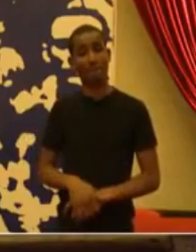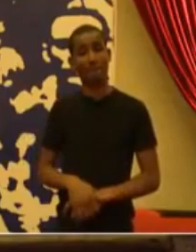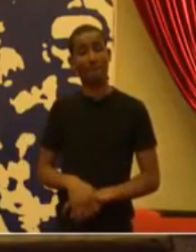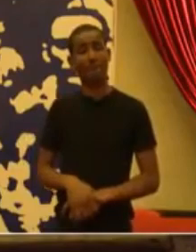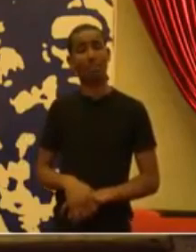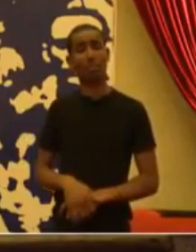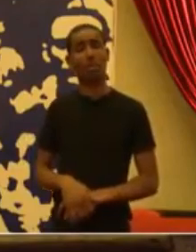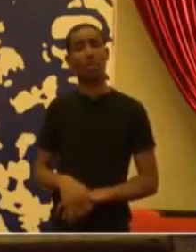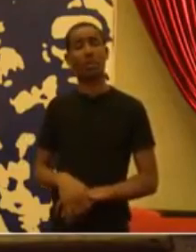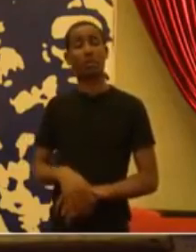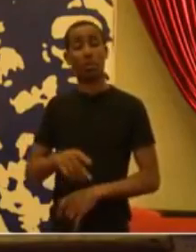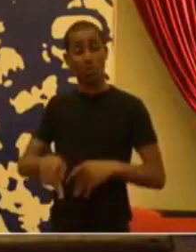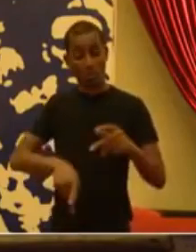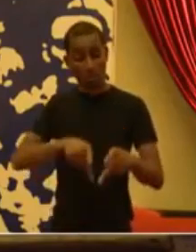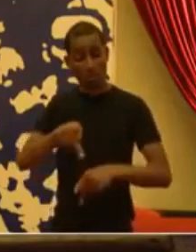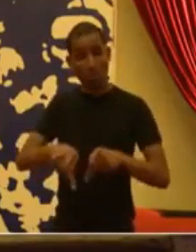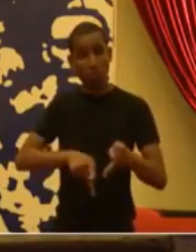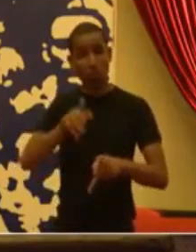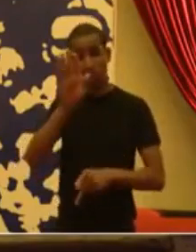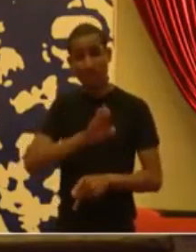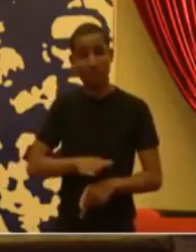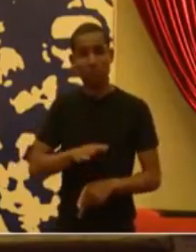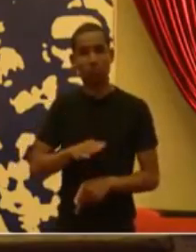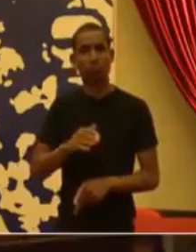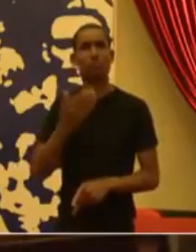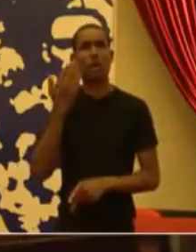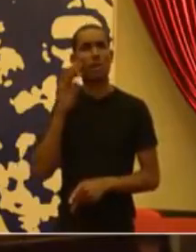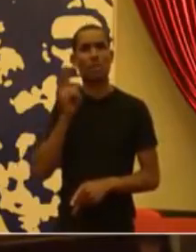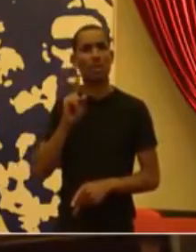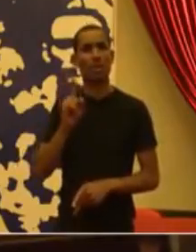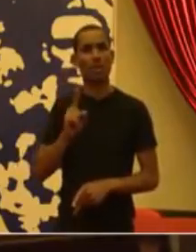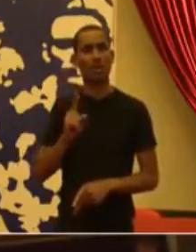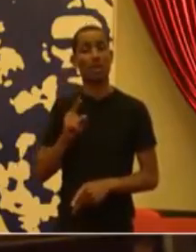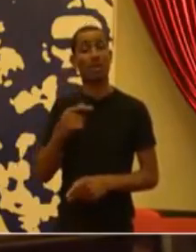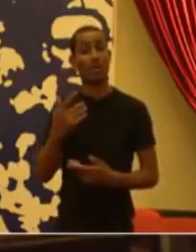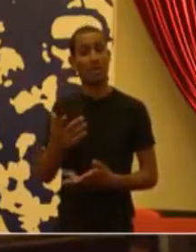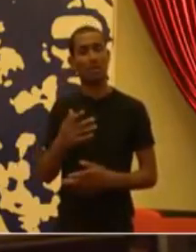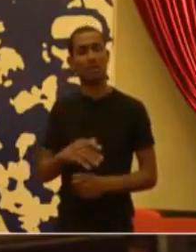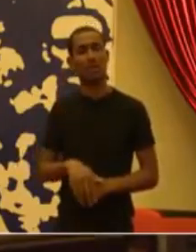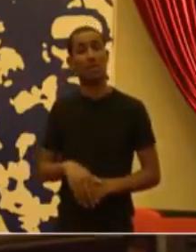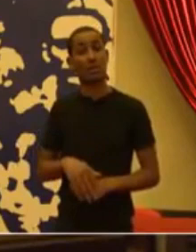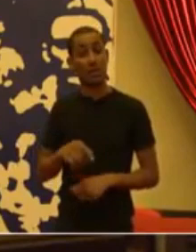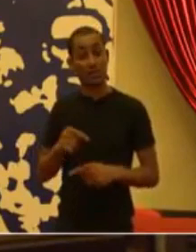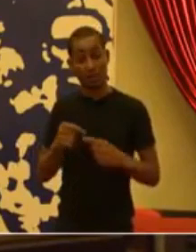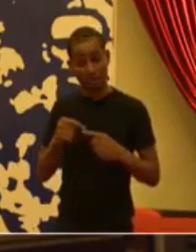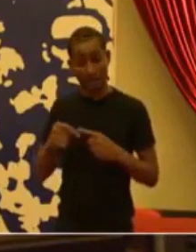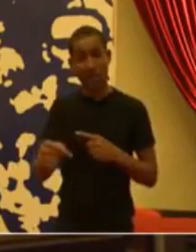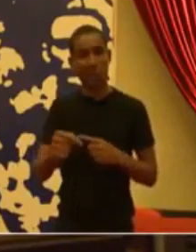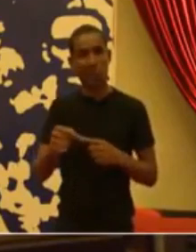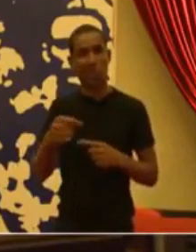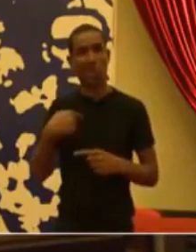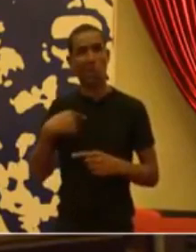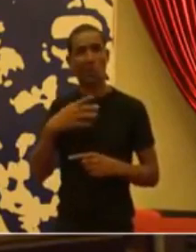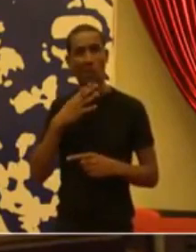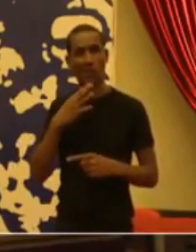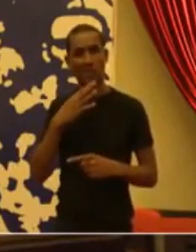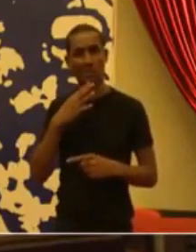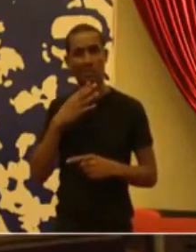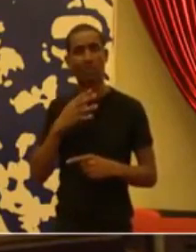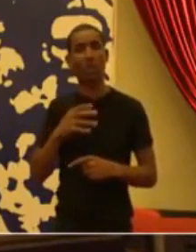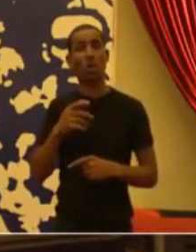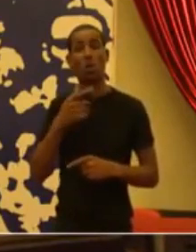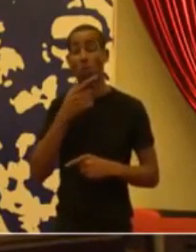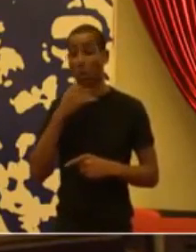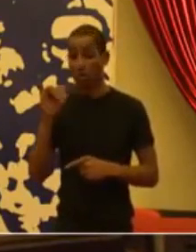dos quais a população brasileira não estava usufruindo. E, por coincidência, bem nessa época, foi quando eu conheci o irmão do